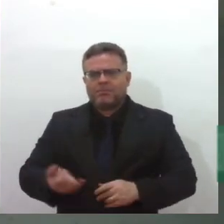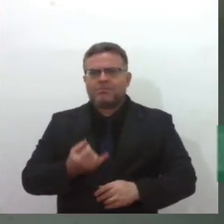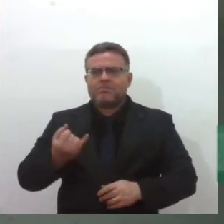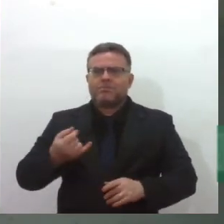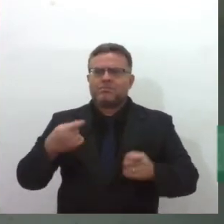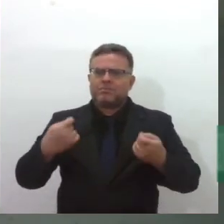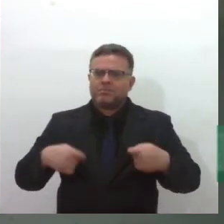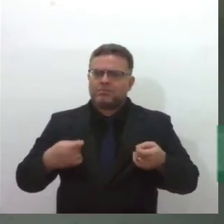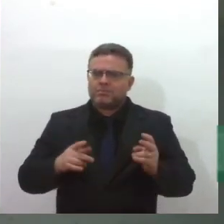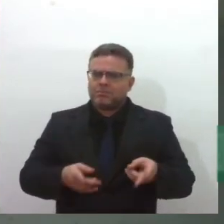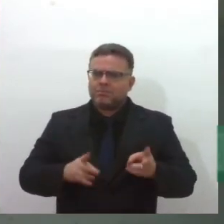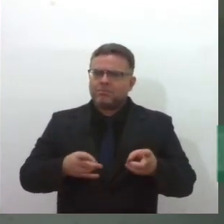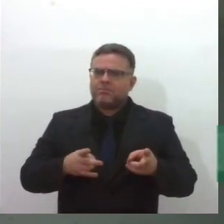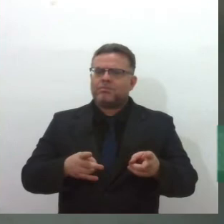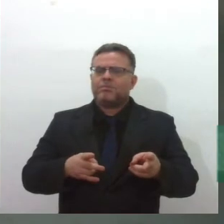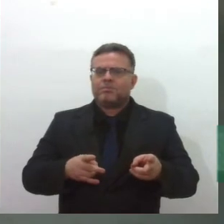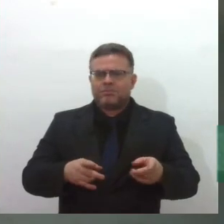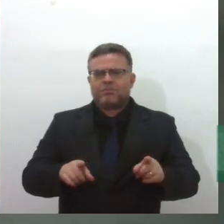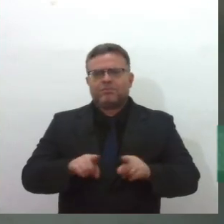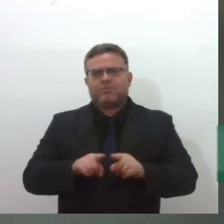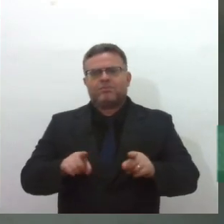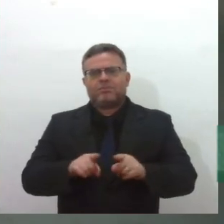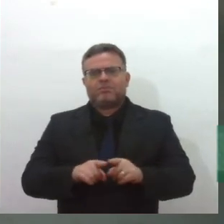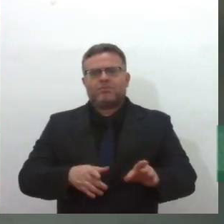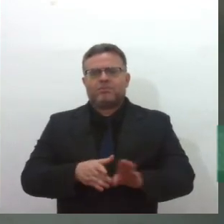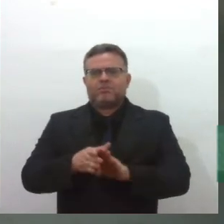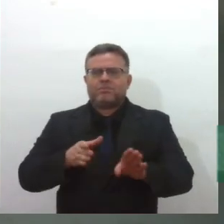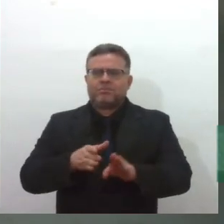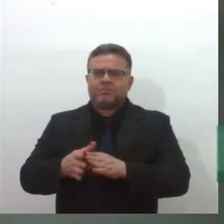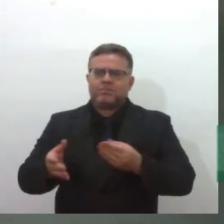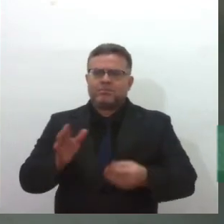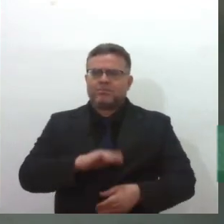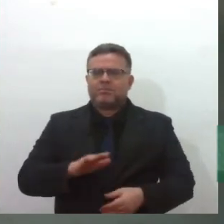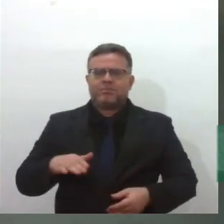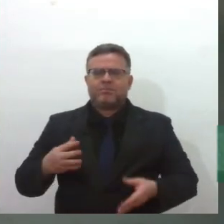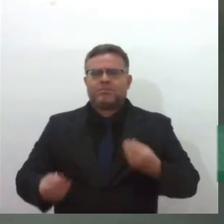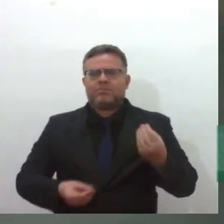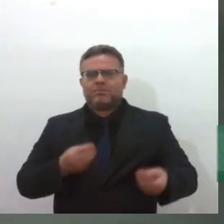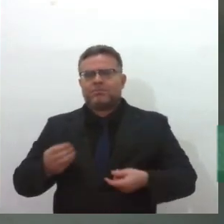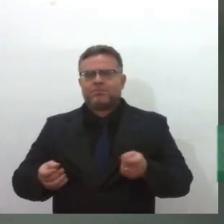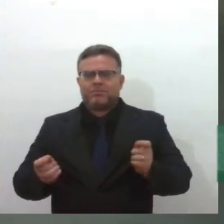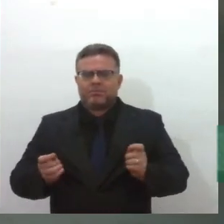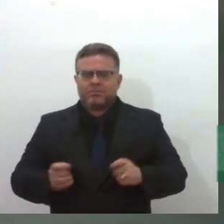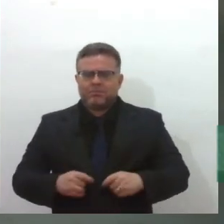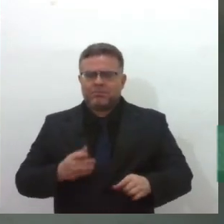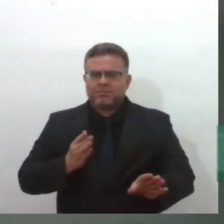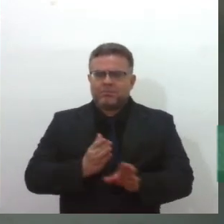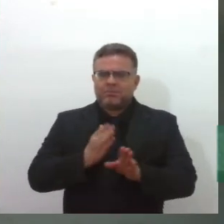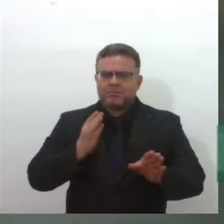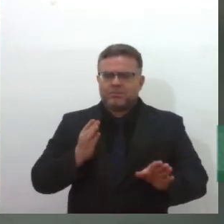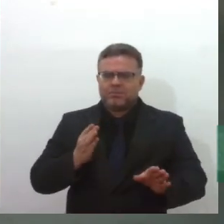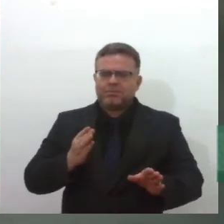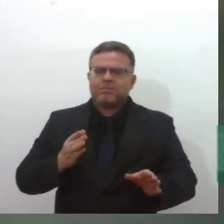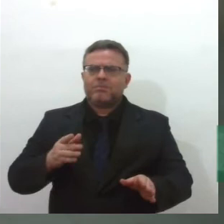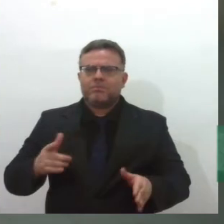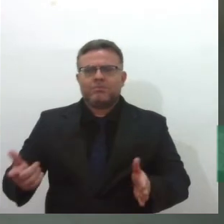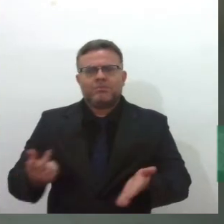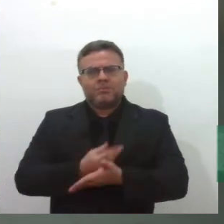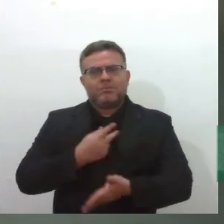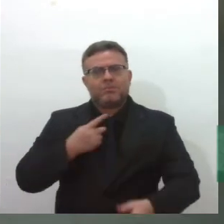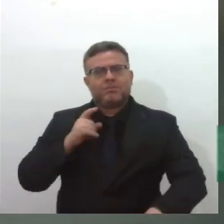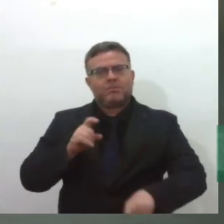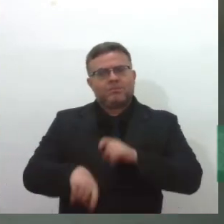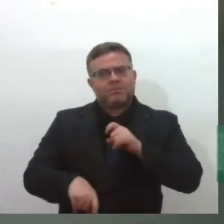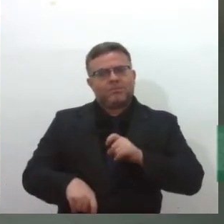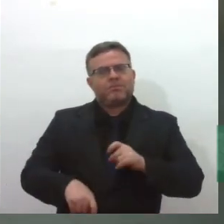requerem, e tratando também de conscientizar nossas crianças a constatar que estão sendo vítimas de um crime, e